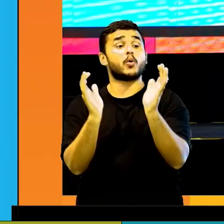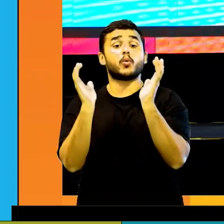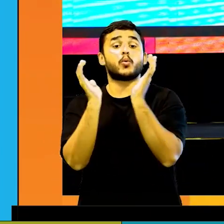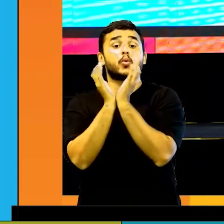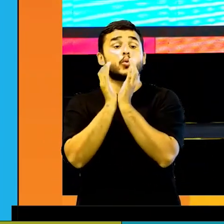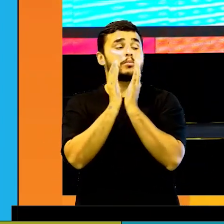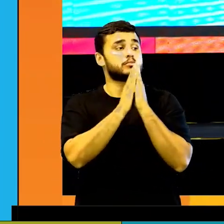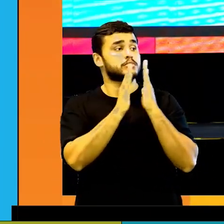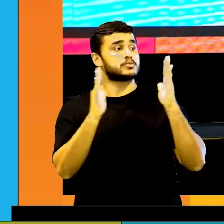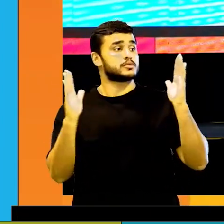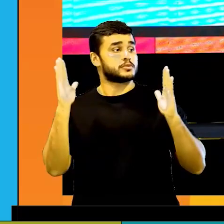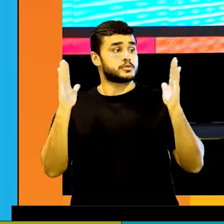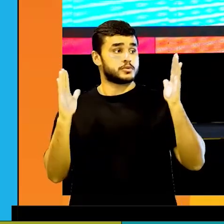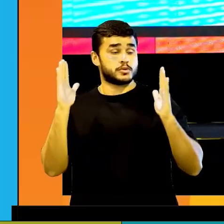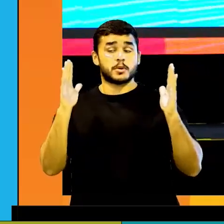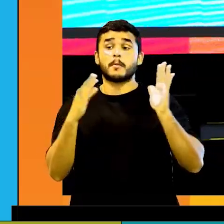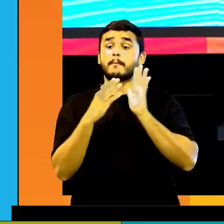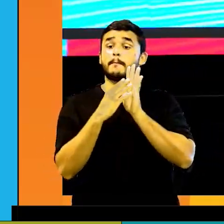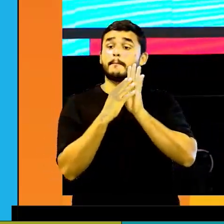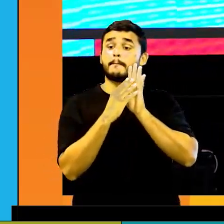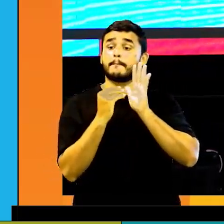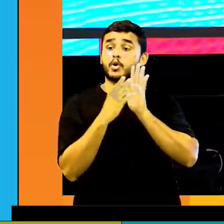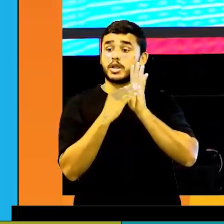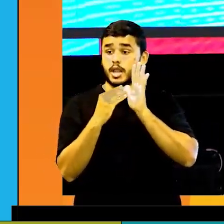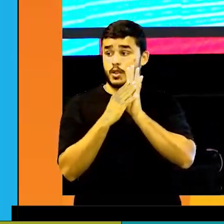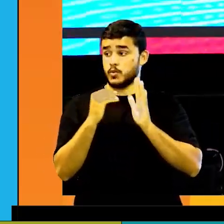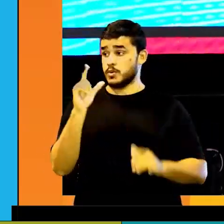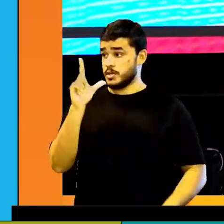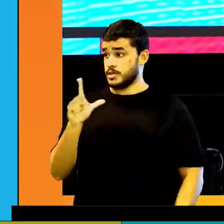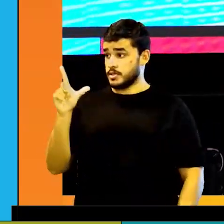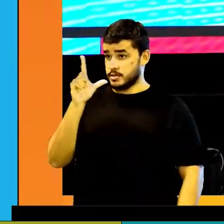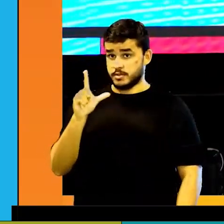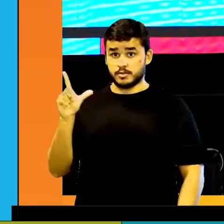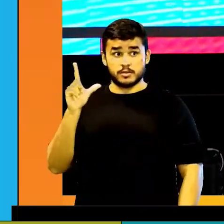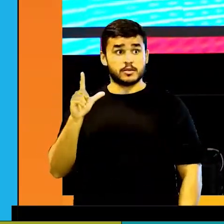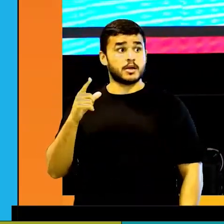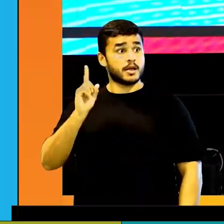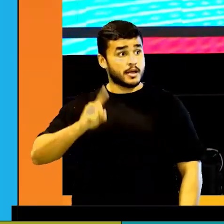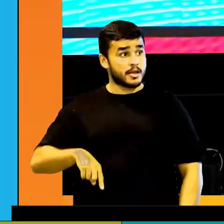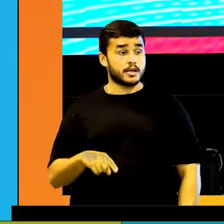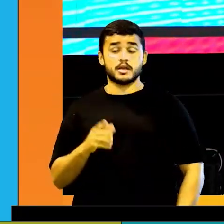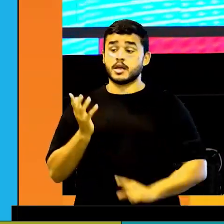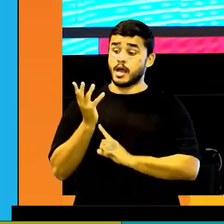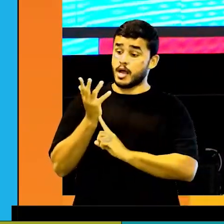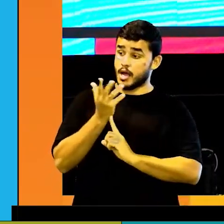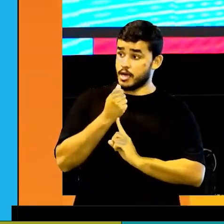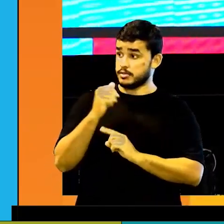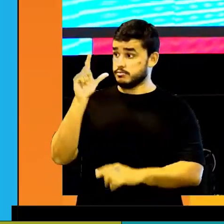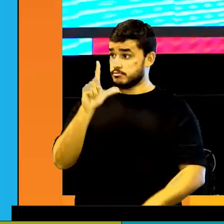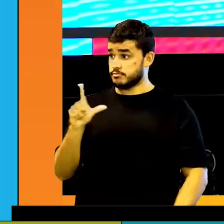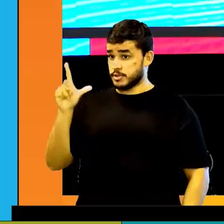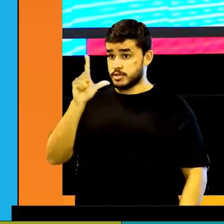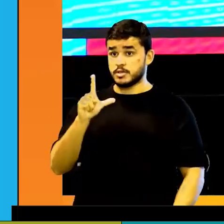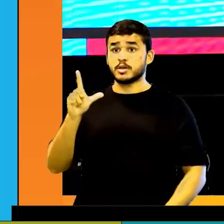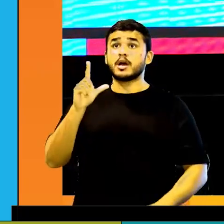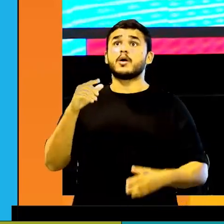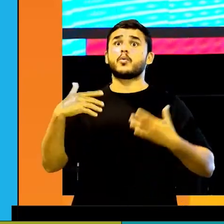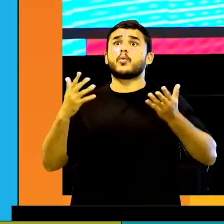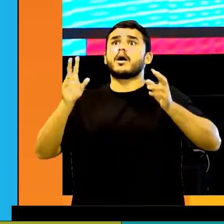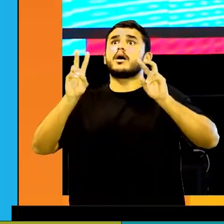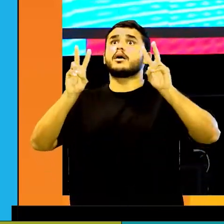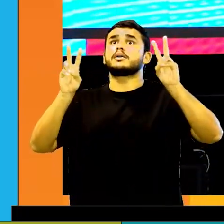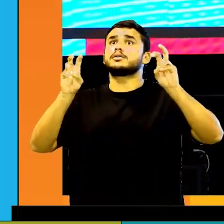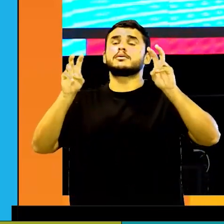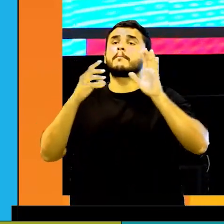época. Repetindo, o que é a escola literária? É uma produção artístico-literária que